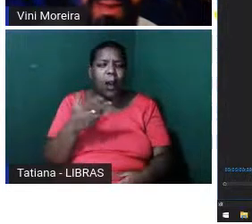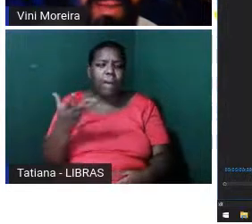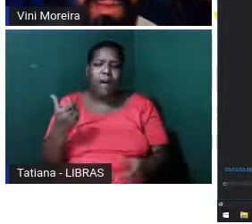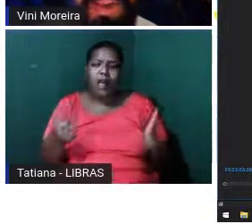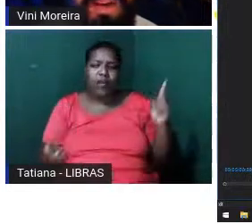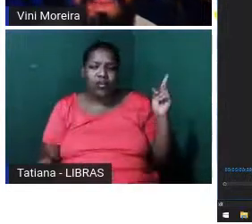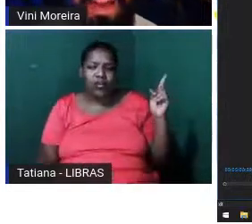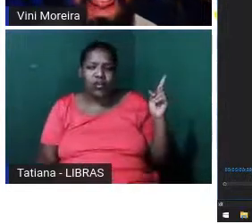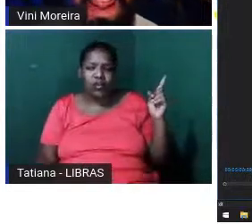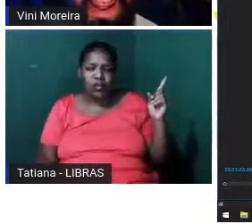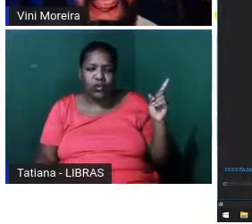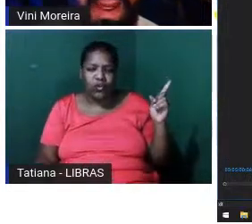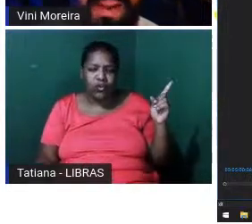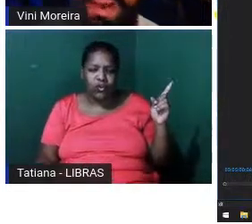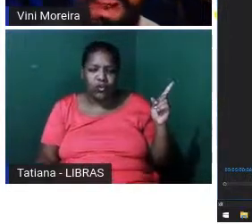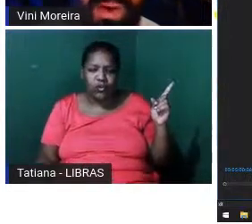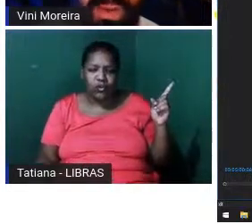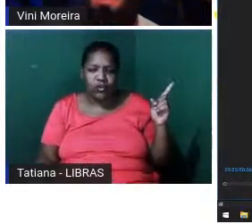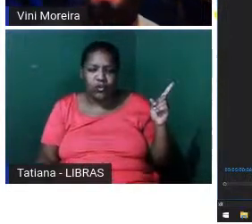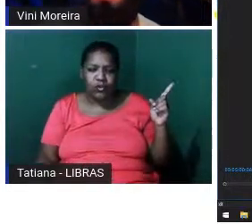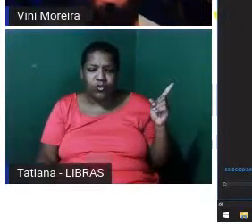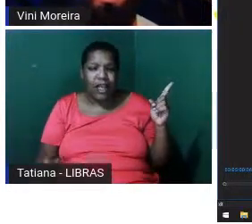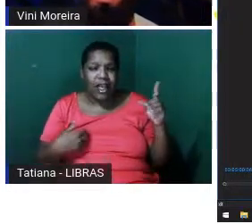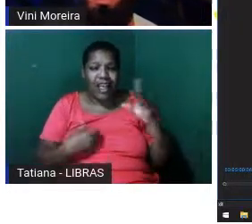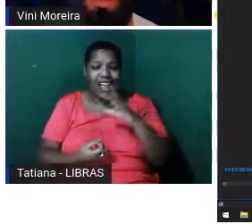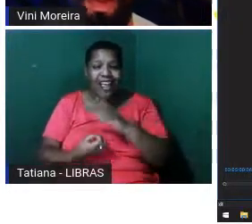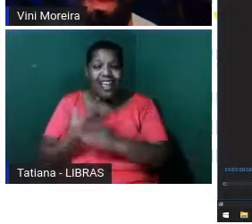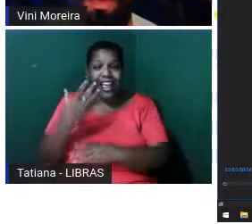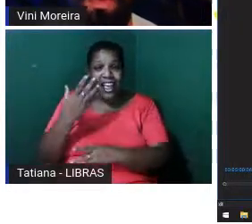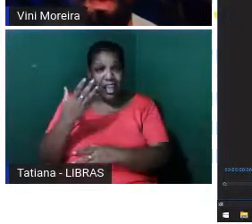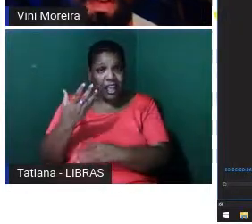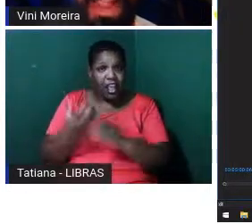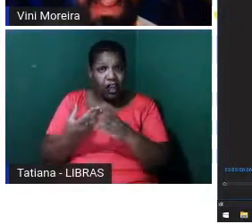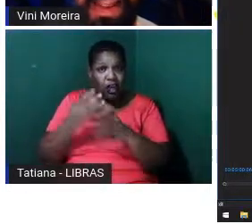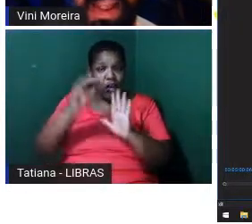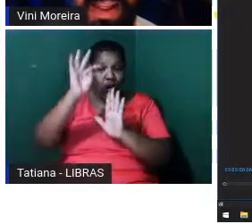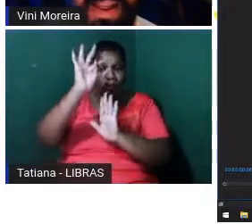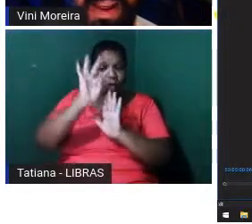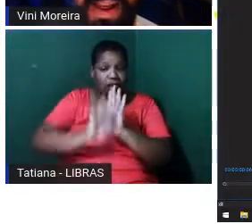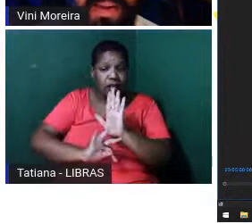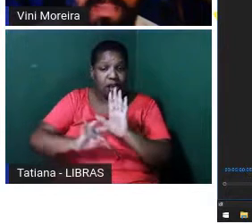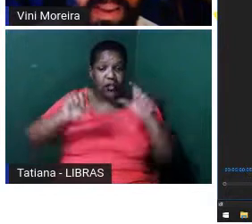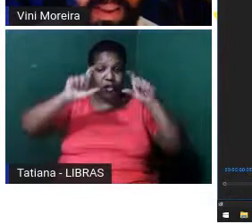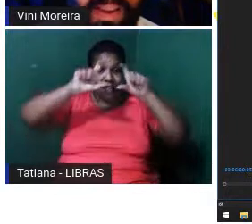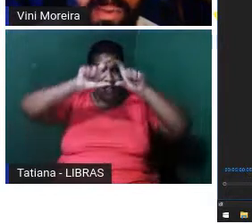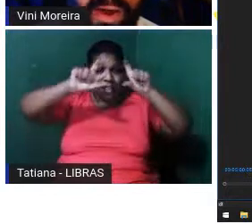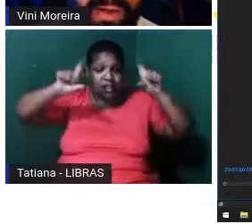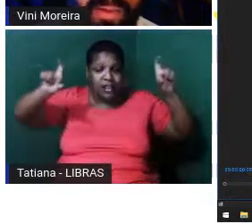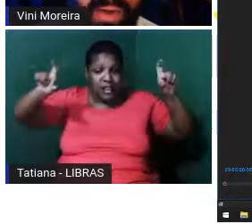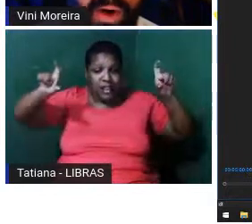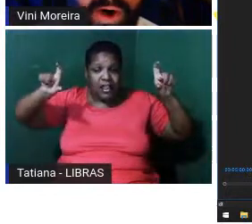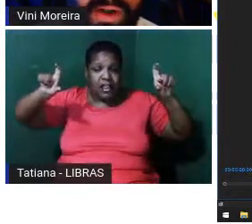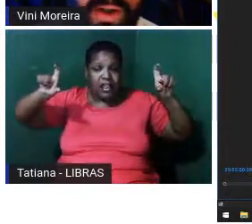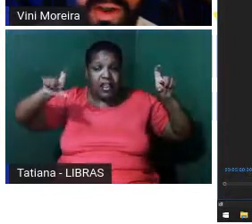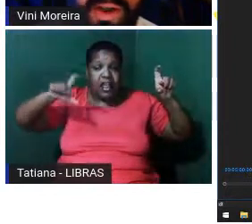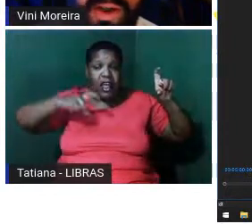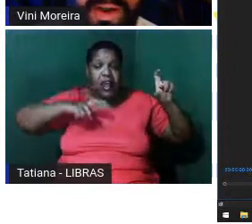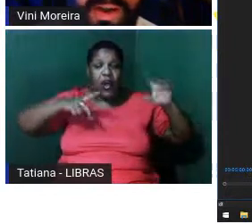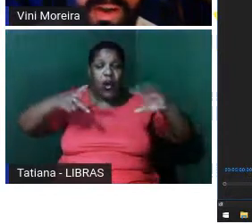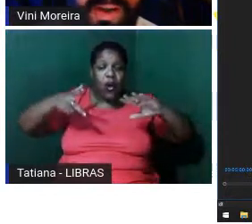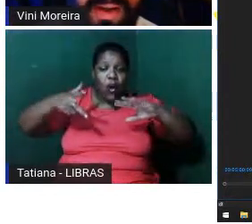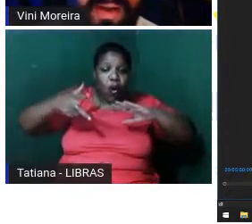maravilhoso meu Deus do céu ela criou o texto na tela para durante um